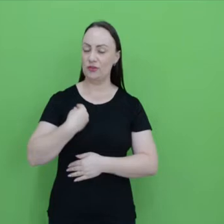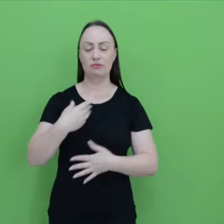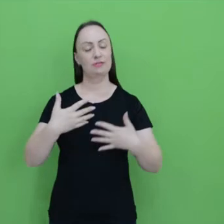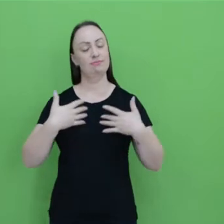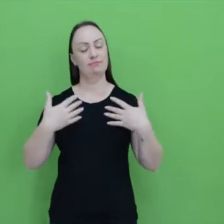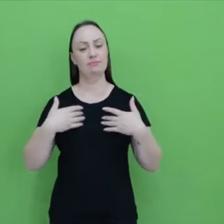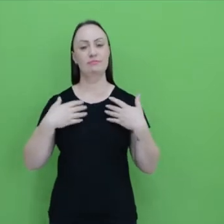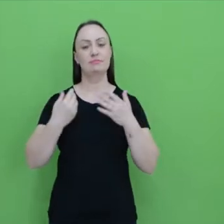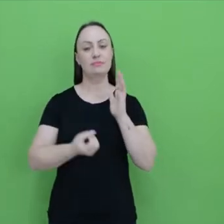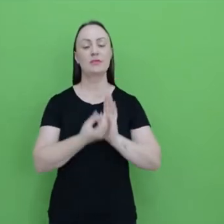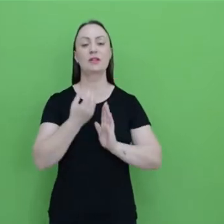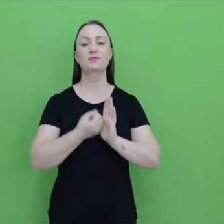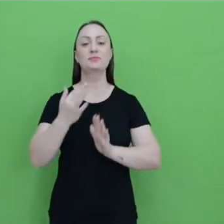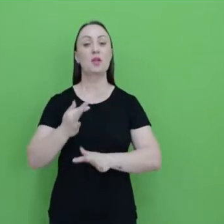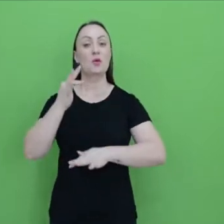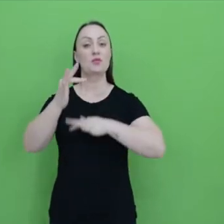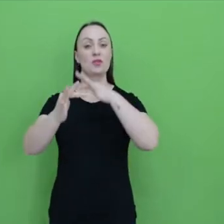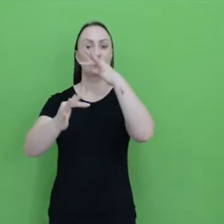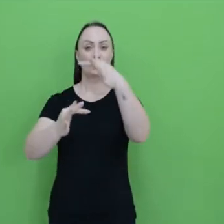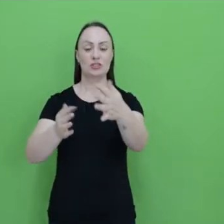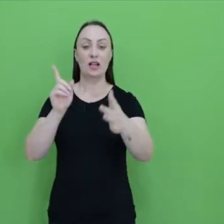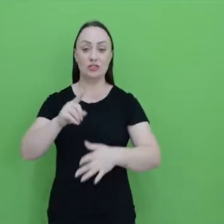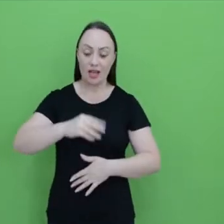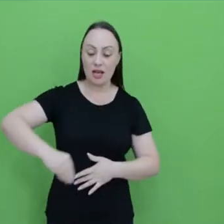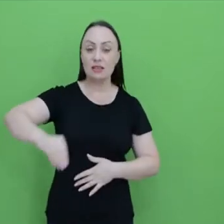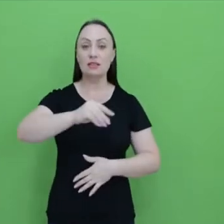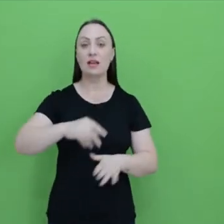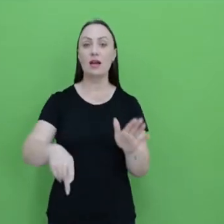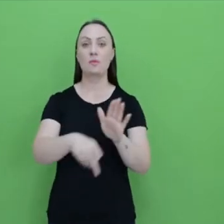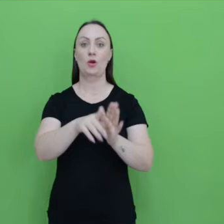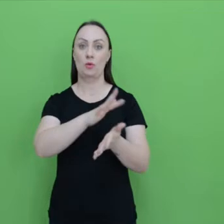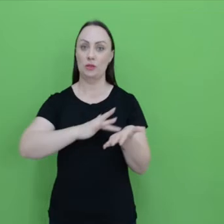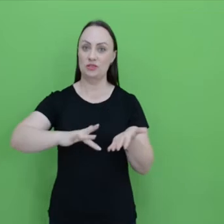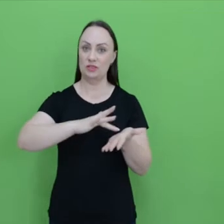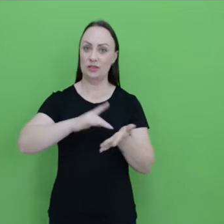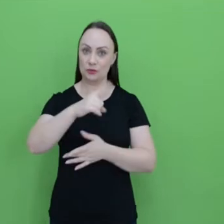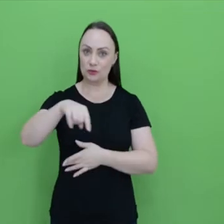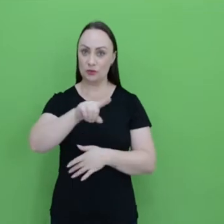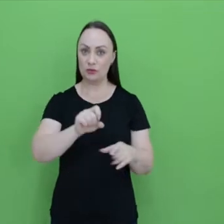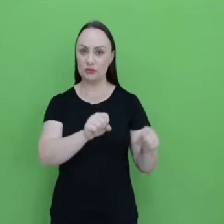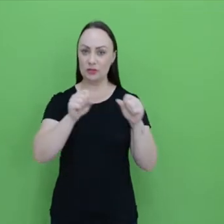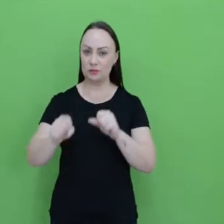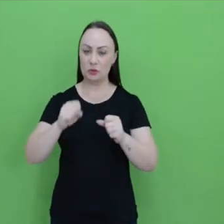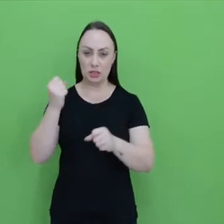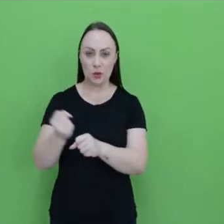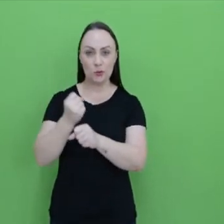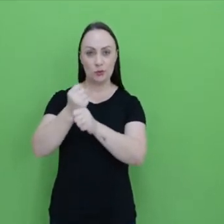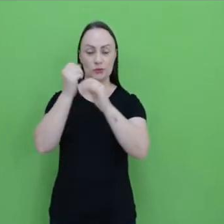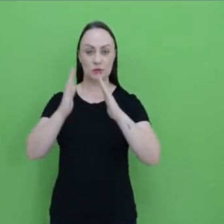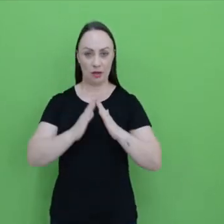harmonia e prosperidade. Será a terra dos ciganos. Lá vocês poderão construir